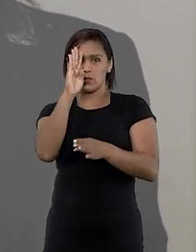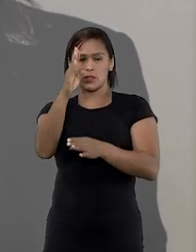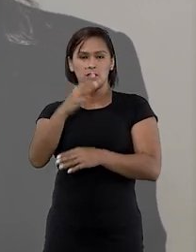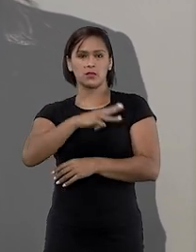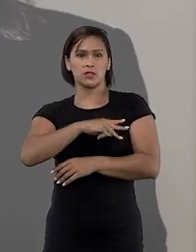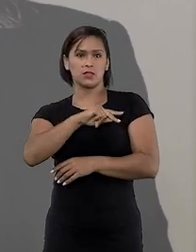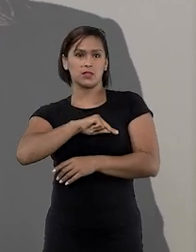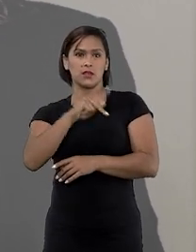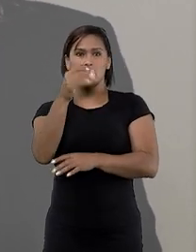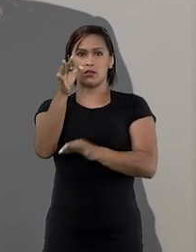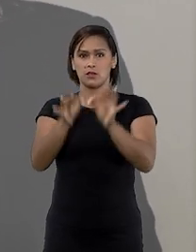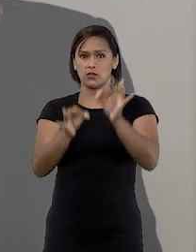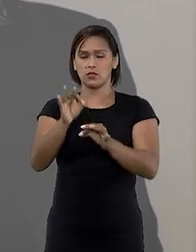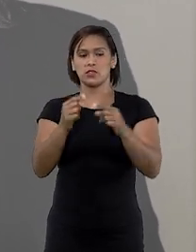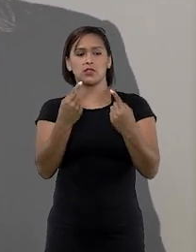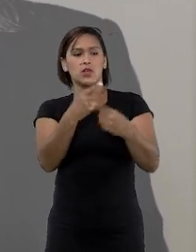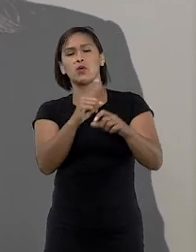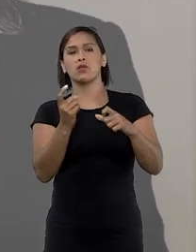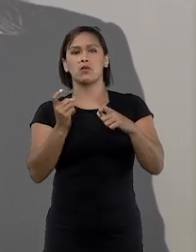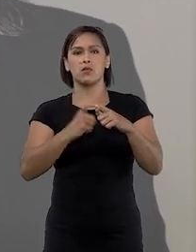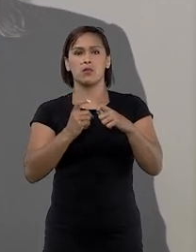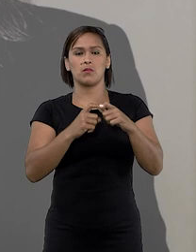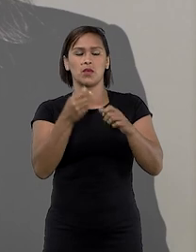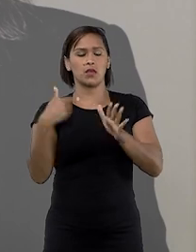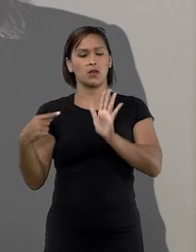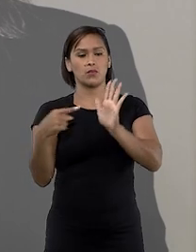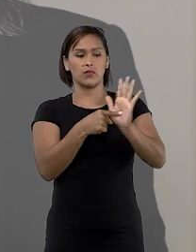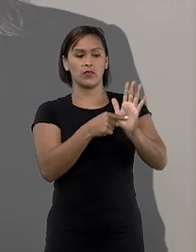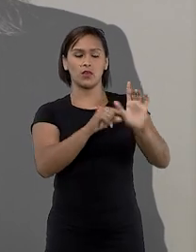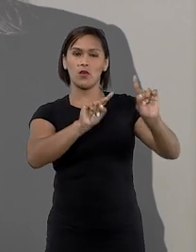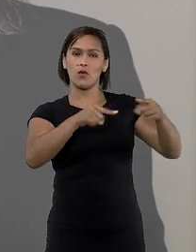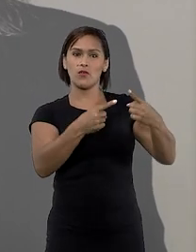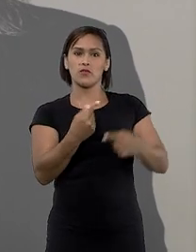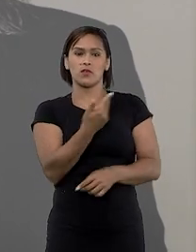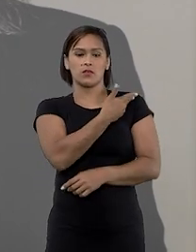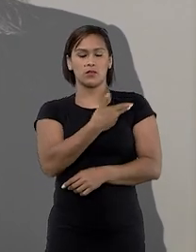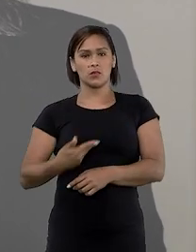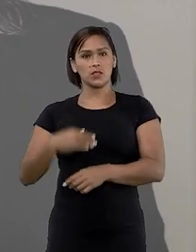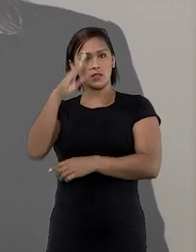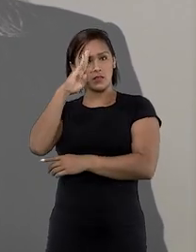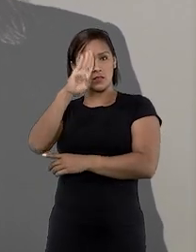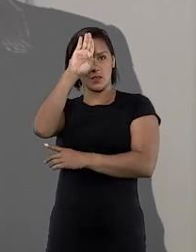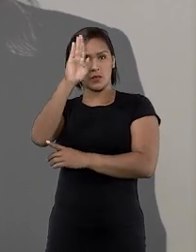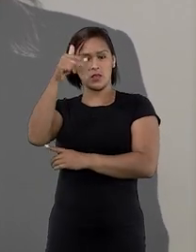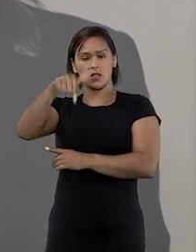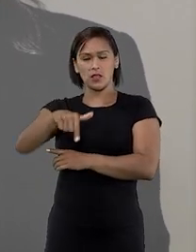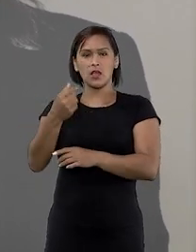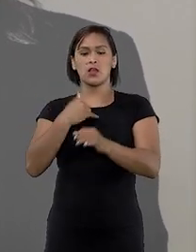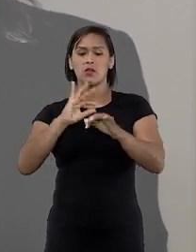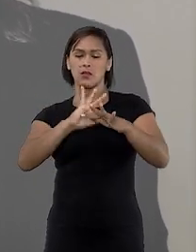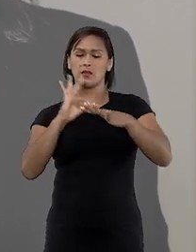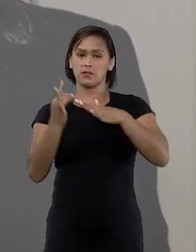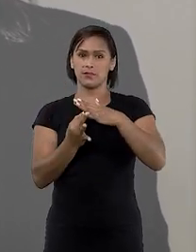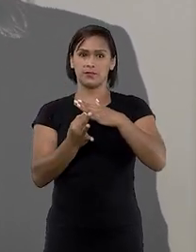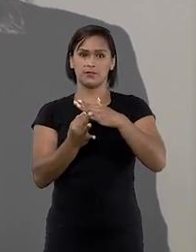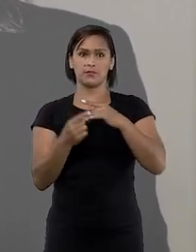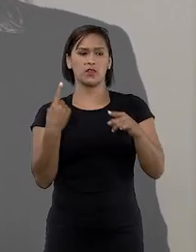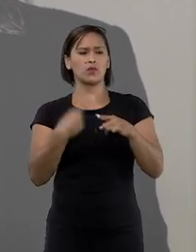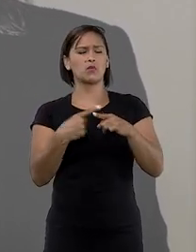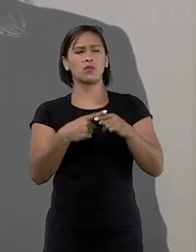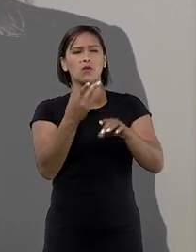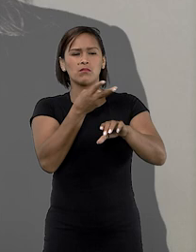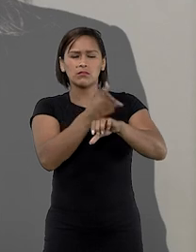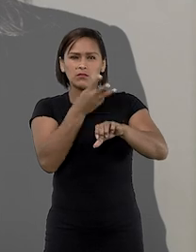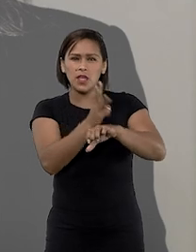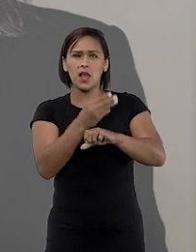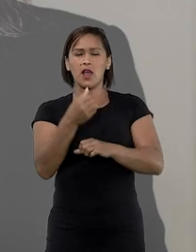Ministério da Justiça contra uma médica acusada de ofender o presidente Jair Bolsonaro por meio de redes sociais, com mensagens